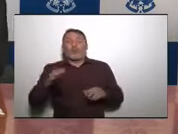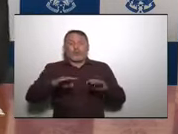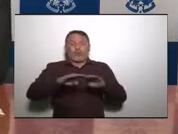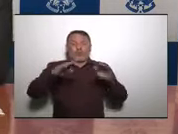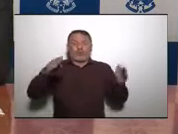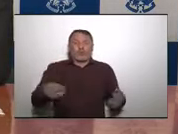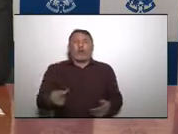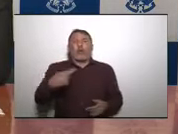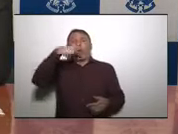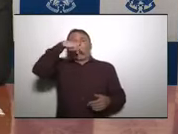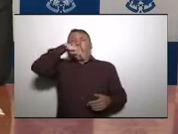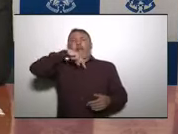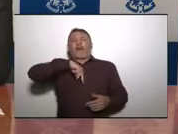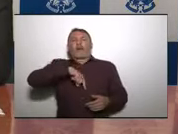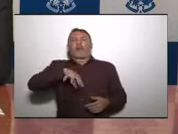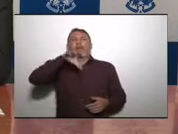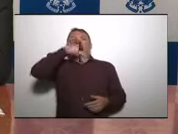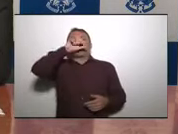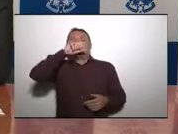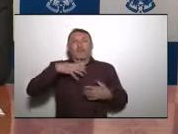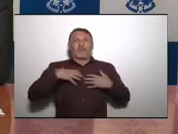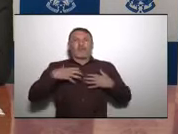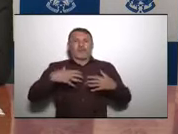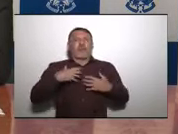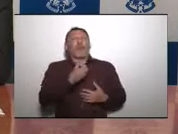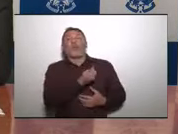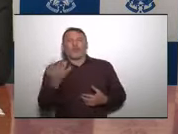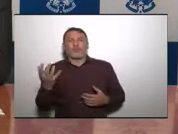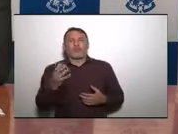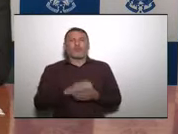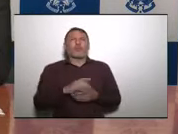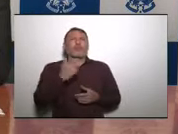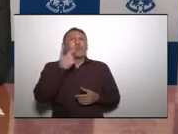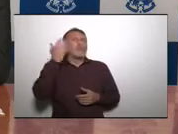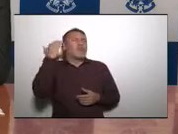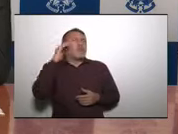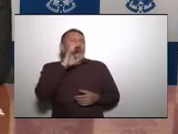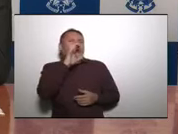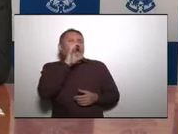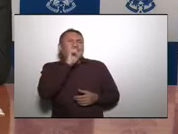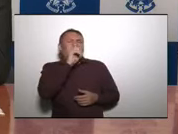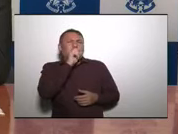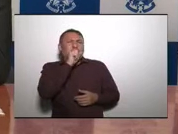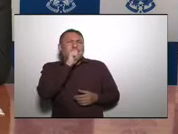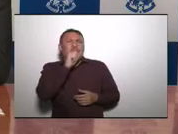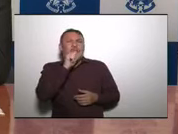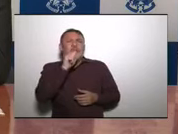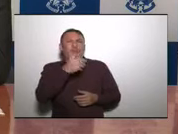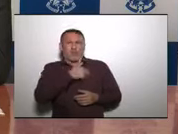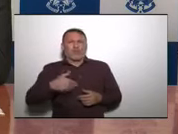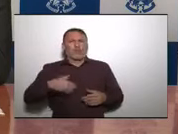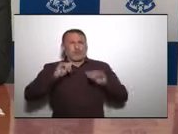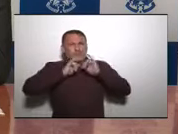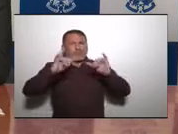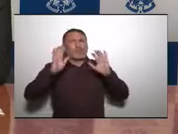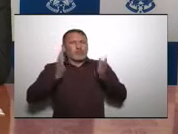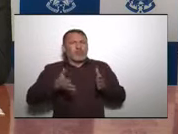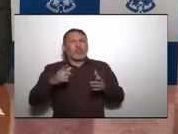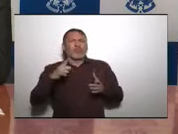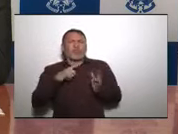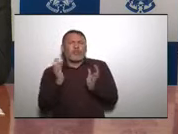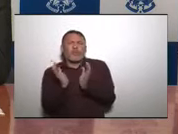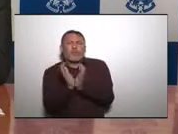o pronunciamento, falou que está sendo criado um grupo, né, com seu secretário, Thiago Hoffmann, Álvaro Duboc, mais outros